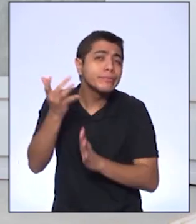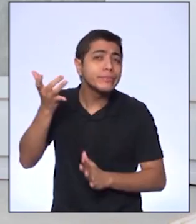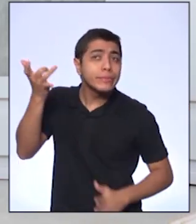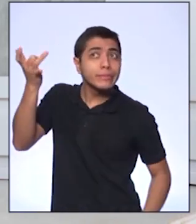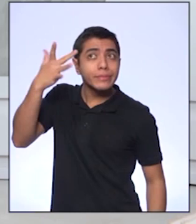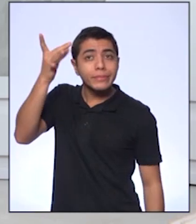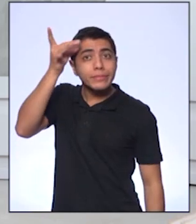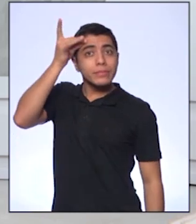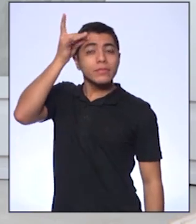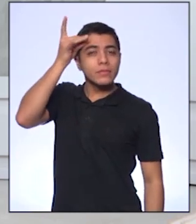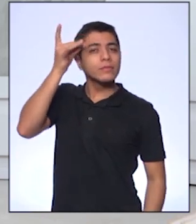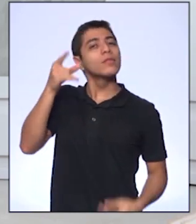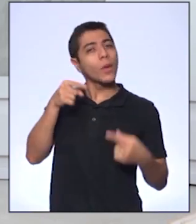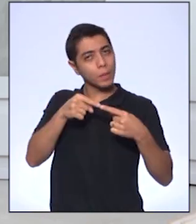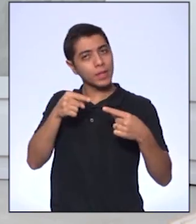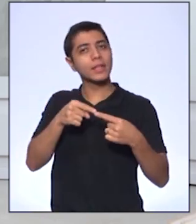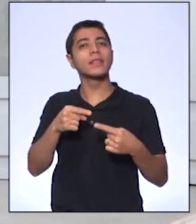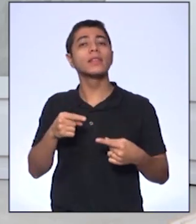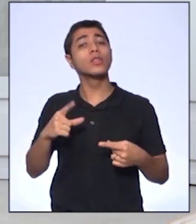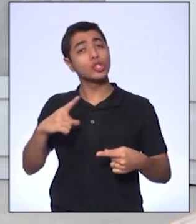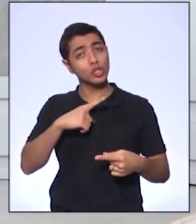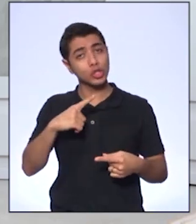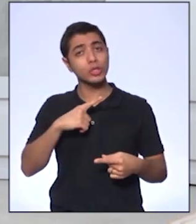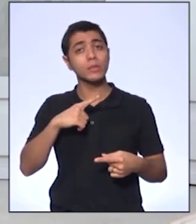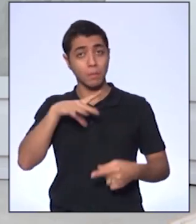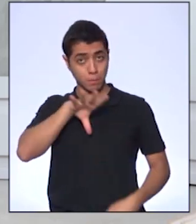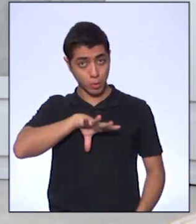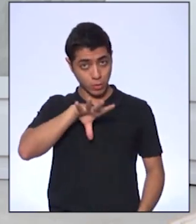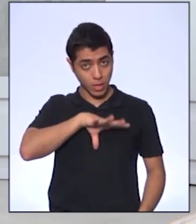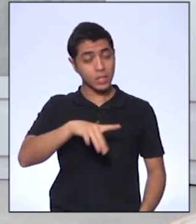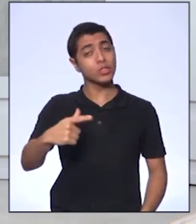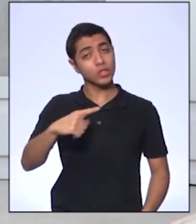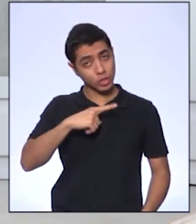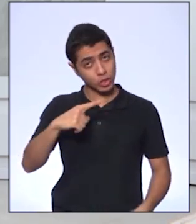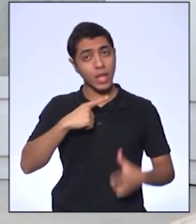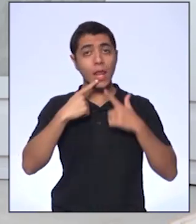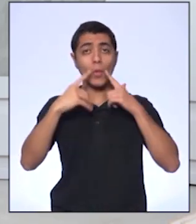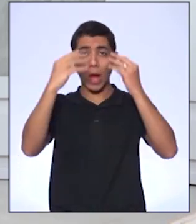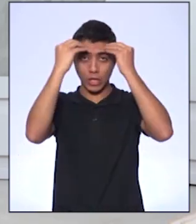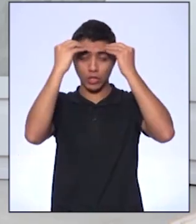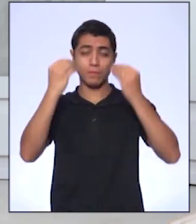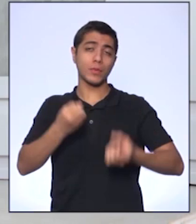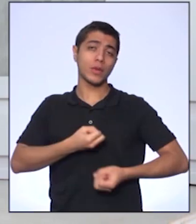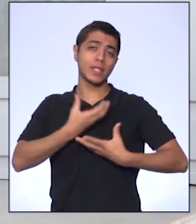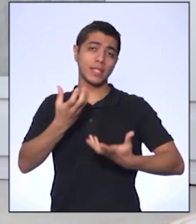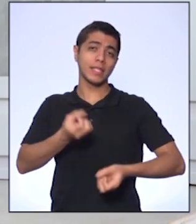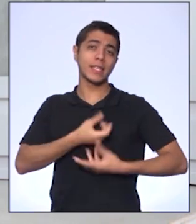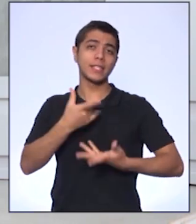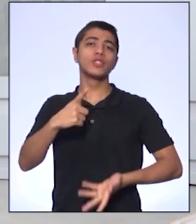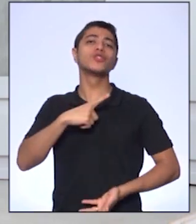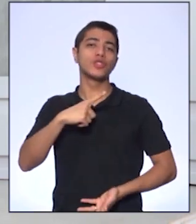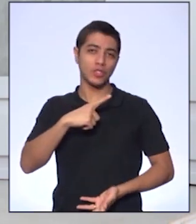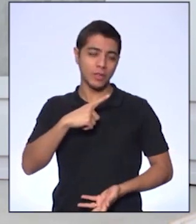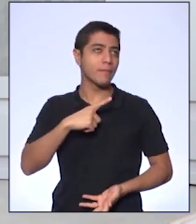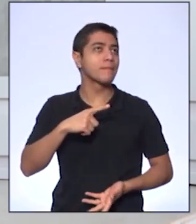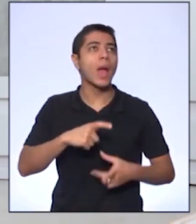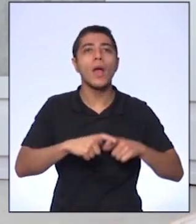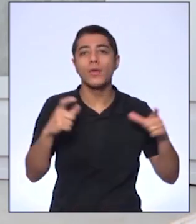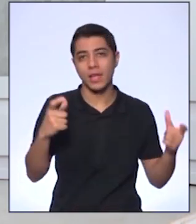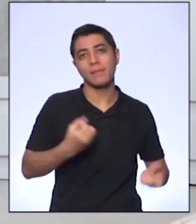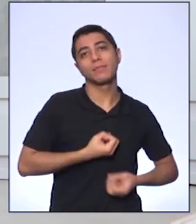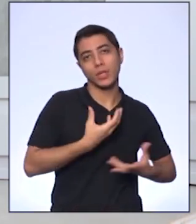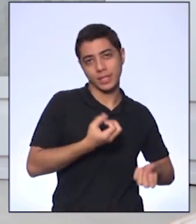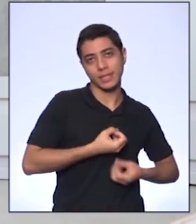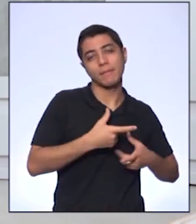tem sim na língua portuguesa a linguagem poética muito mais na poesia, mas é possível encontrar em outros aspectos. Beleza? Minha